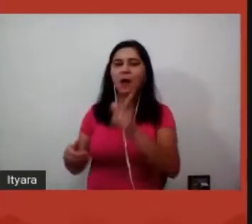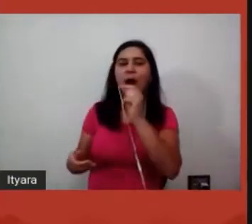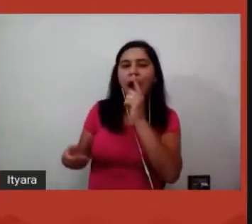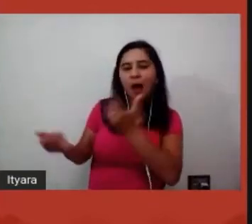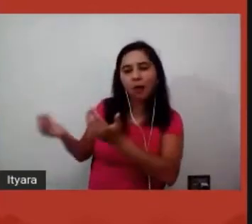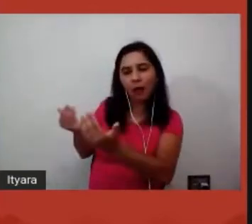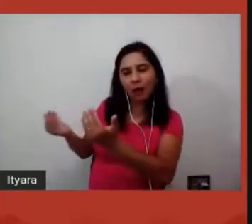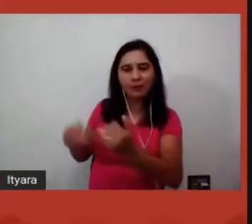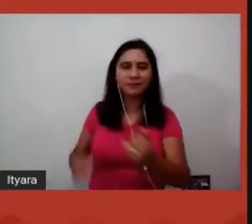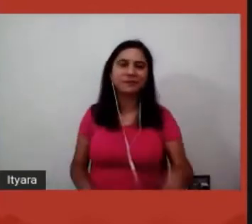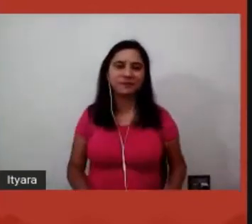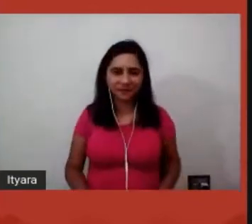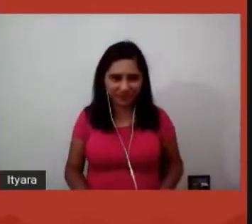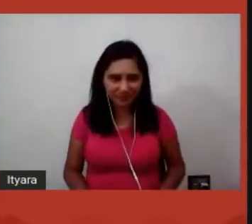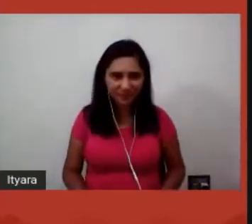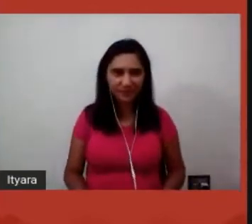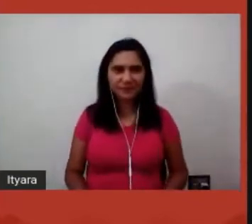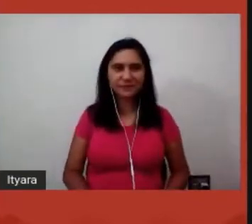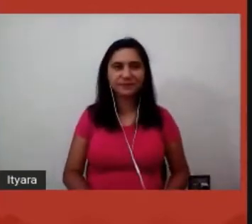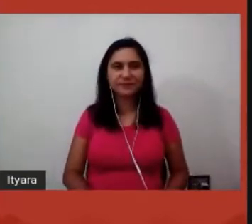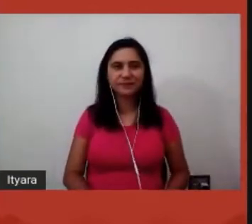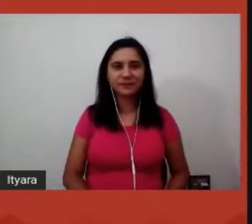Aí botou aqui